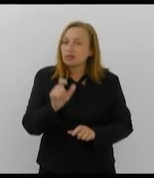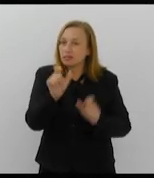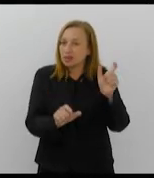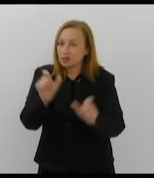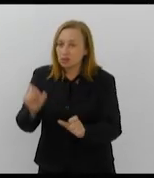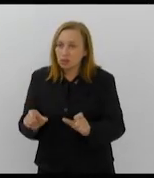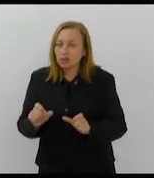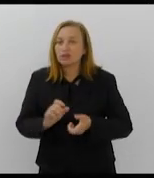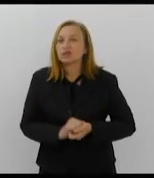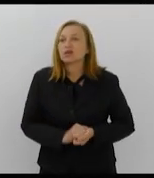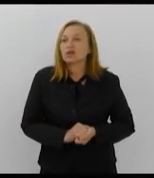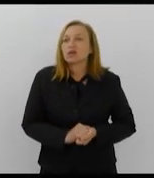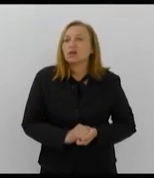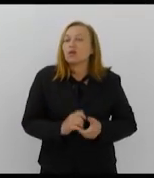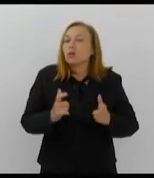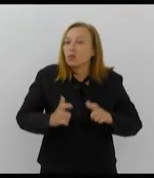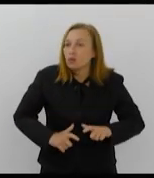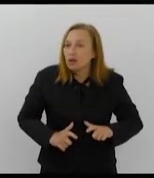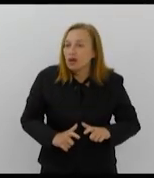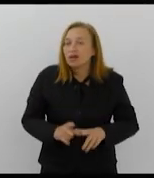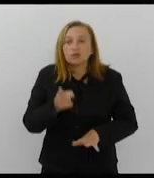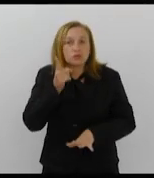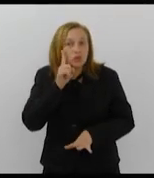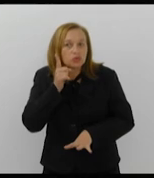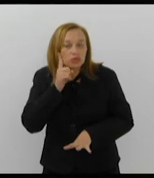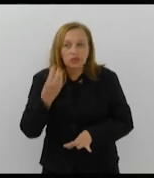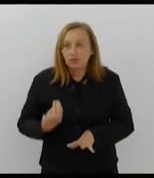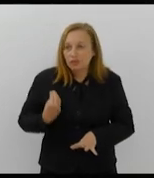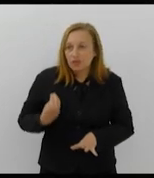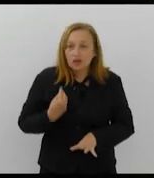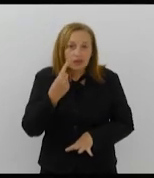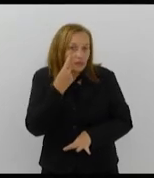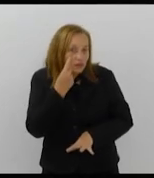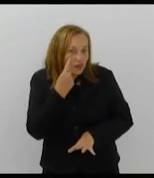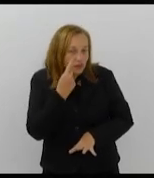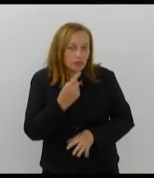eu estou diariamente e vejo